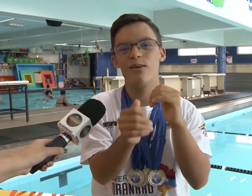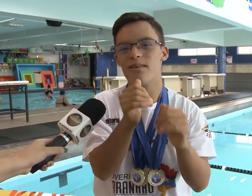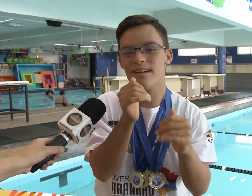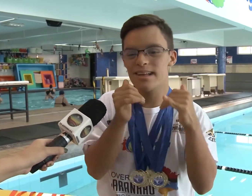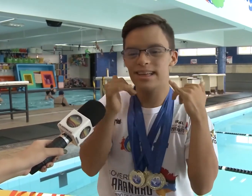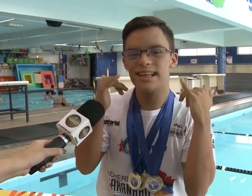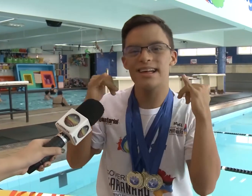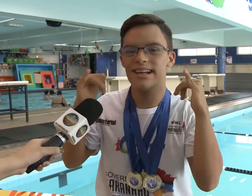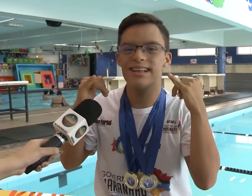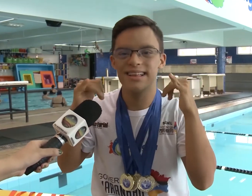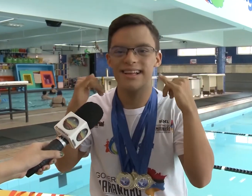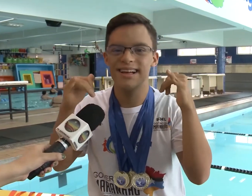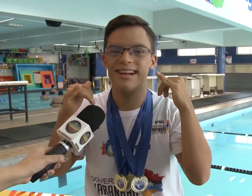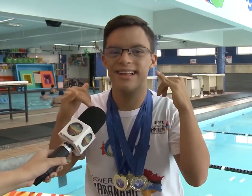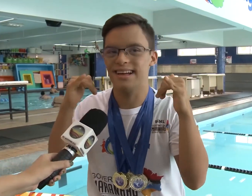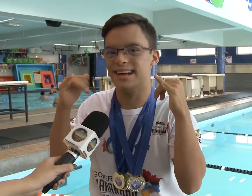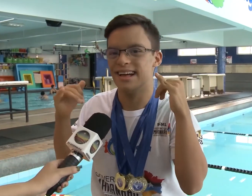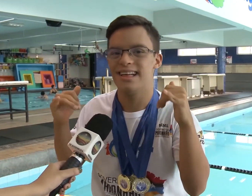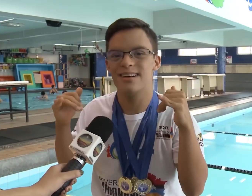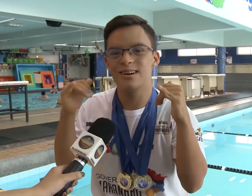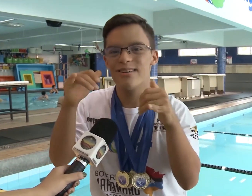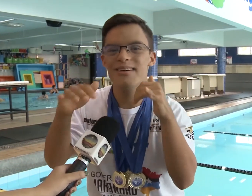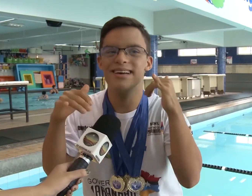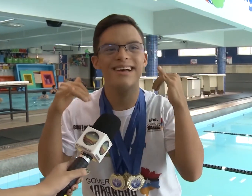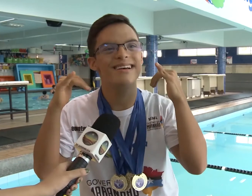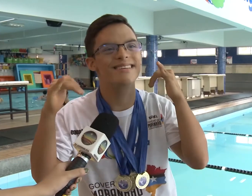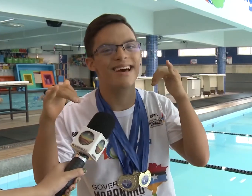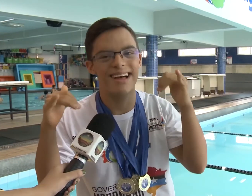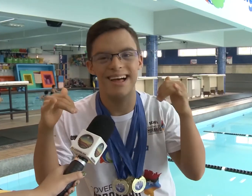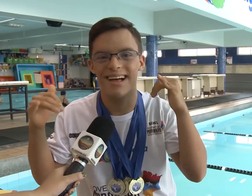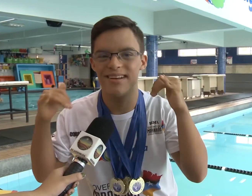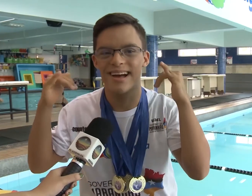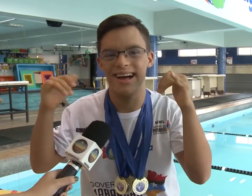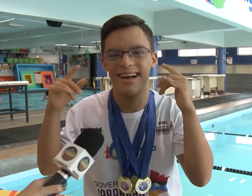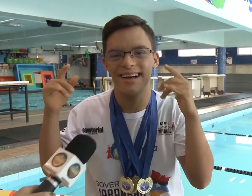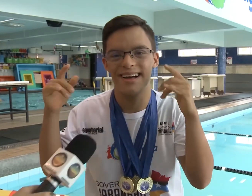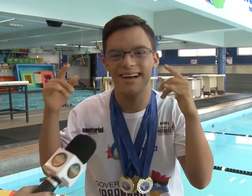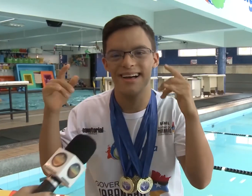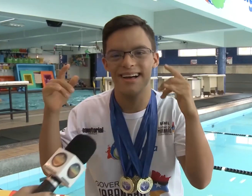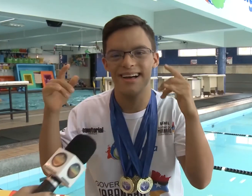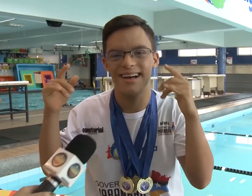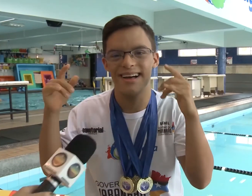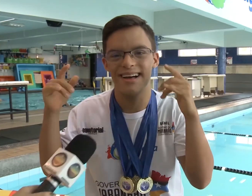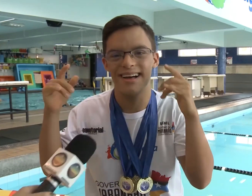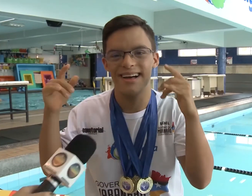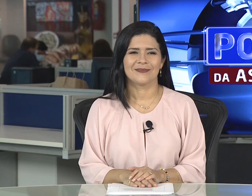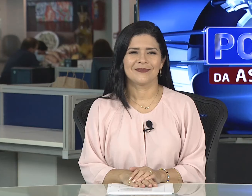gerar, eu vou beber, ligar, eu vou beber, gerar, ligar.